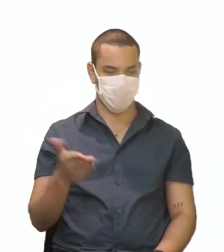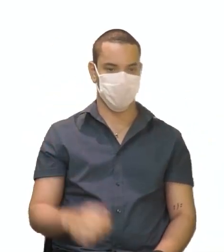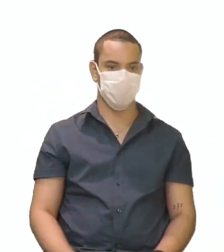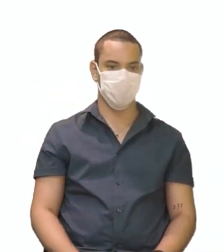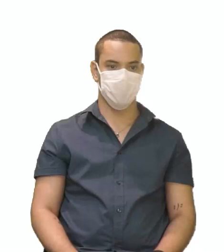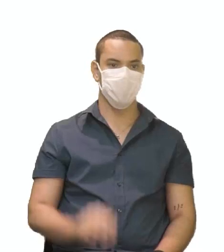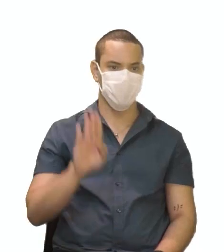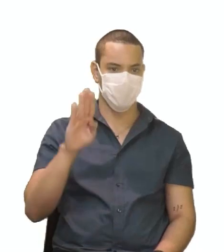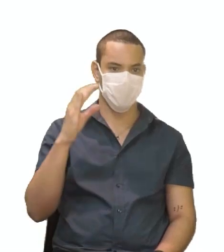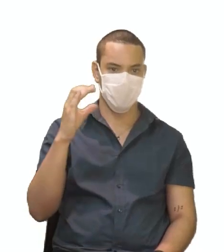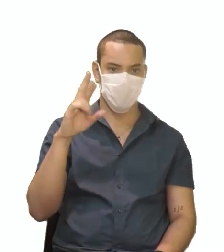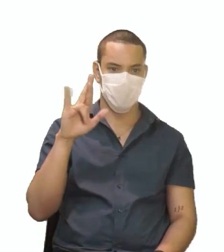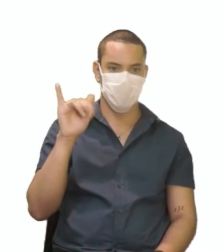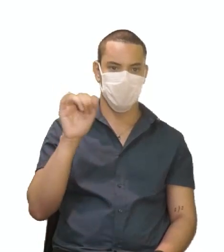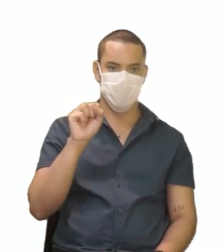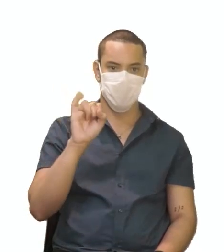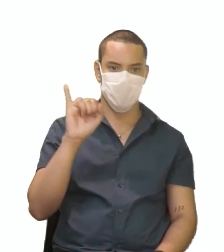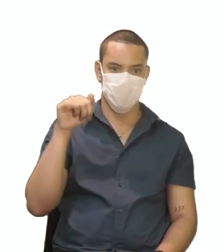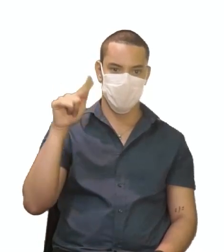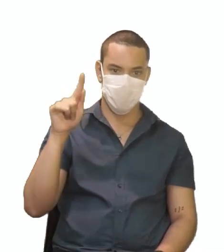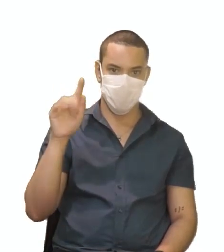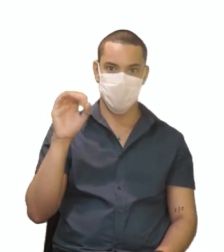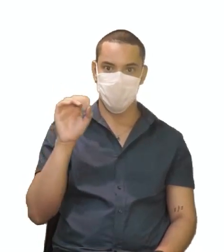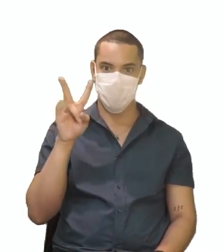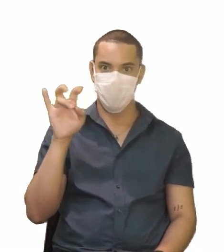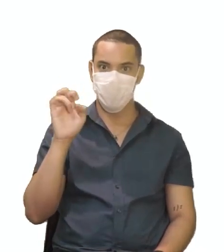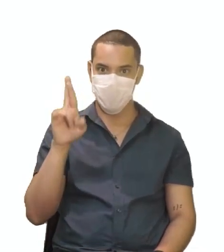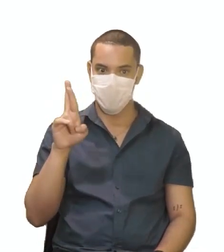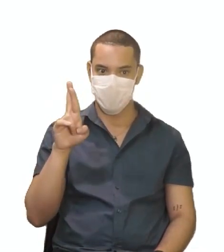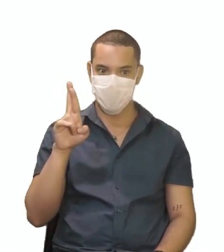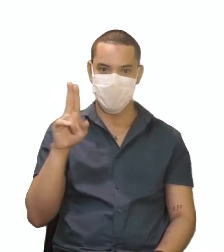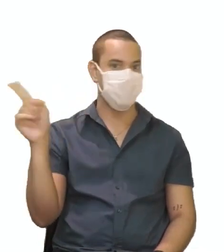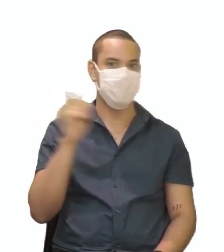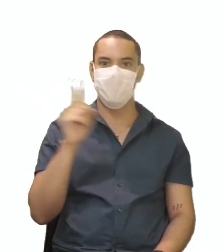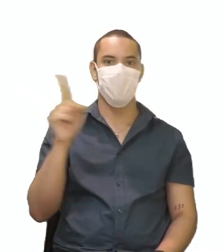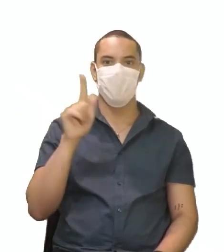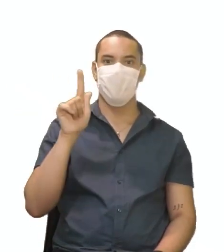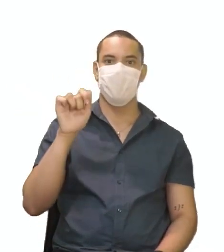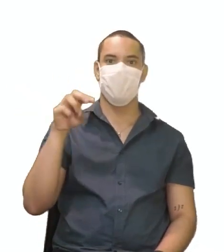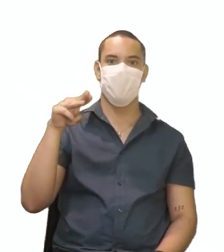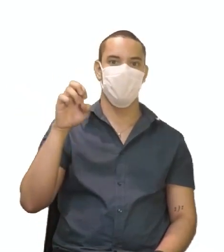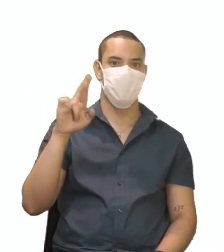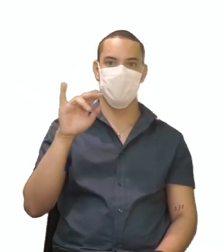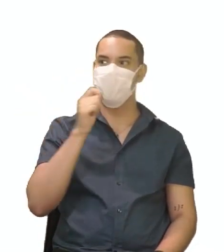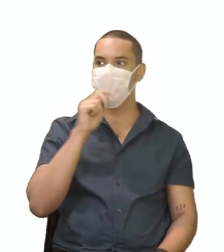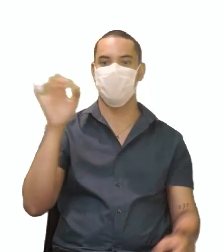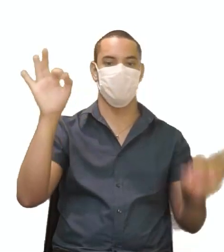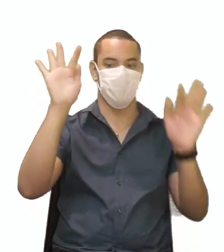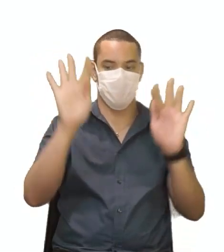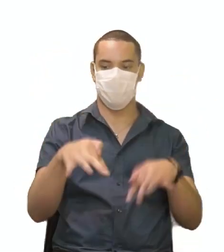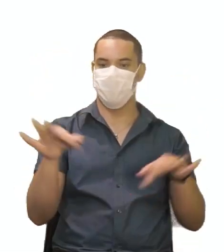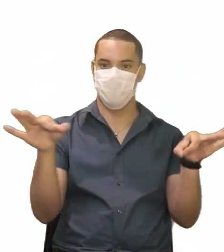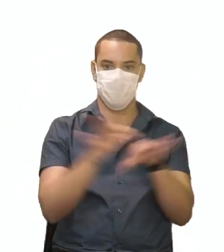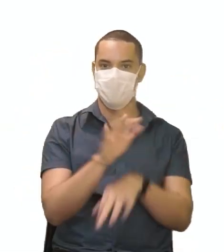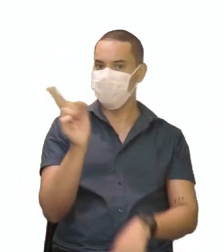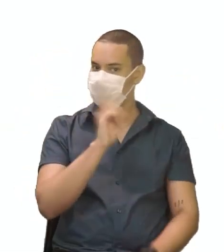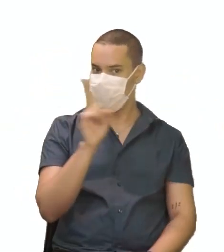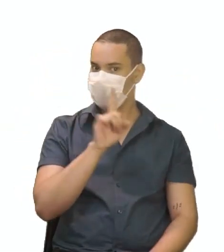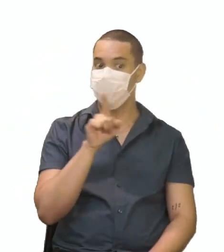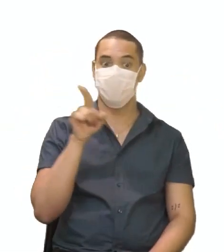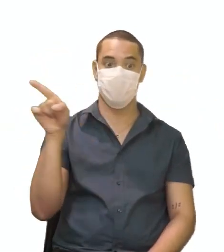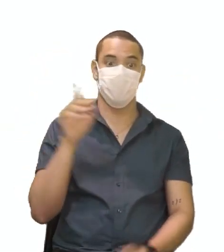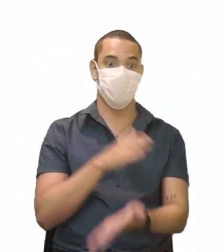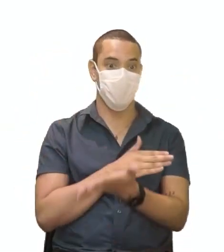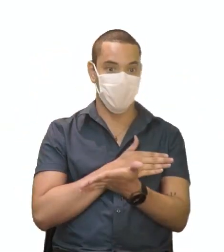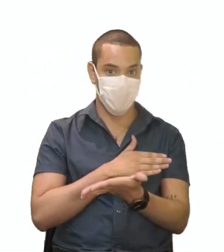para B, crossing over. Eita, não é game over não, que ainda não acabou o jogo está apenas começando para